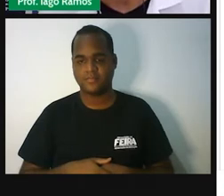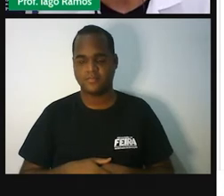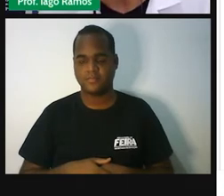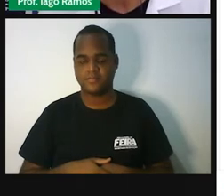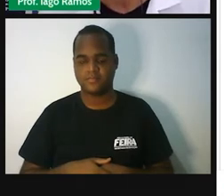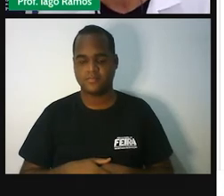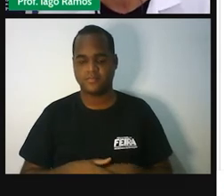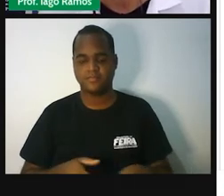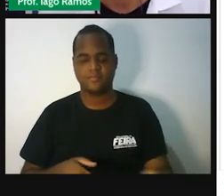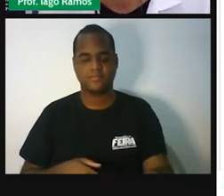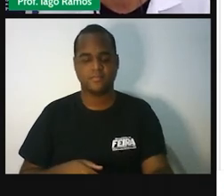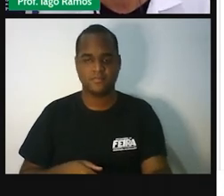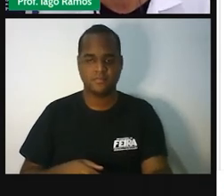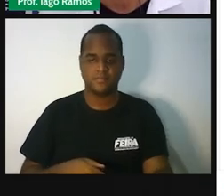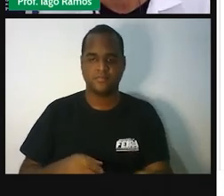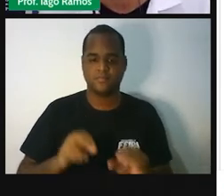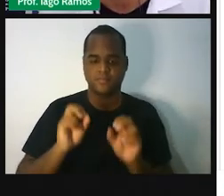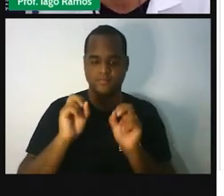Certo?